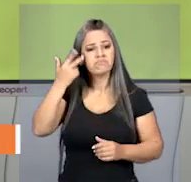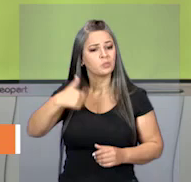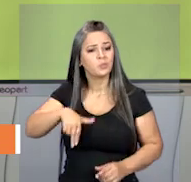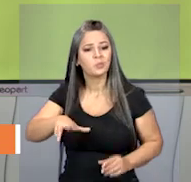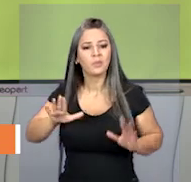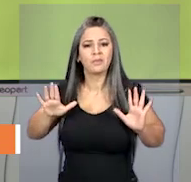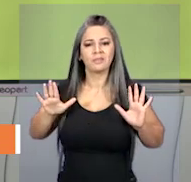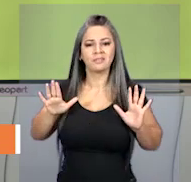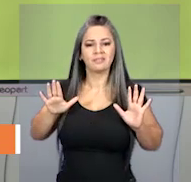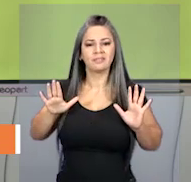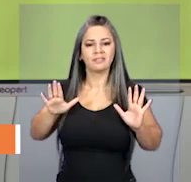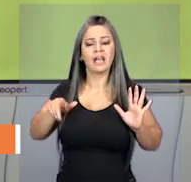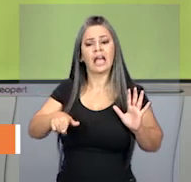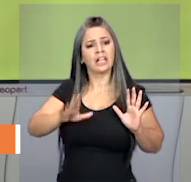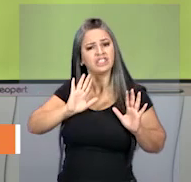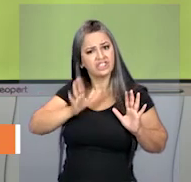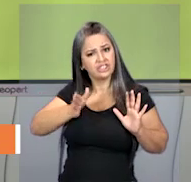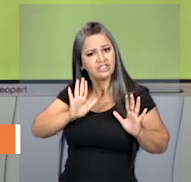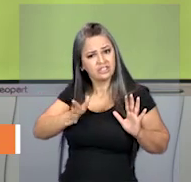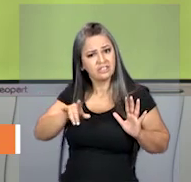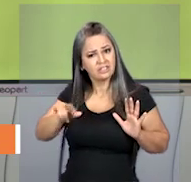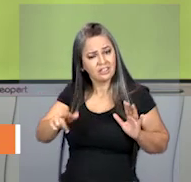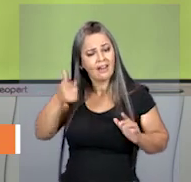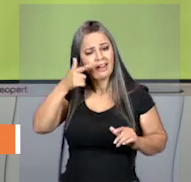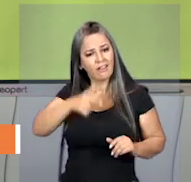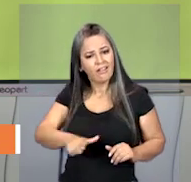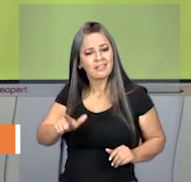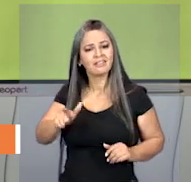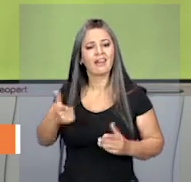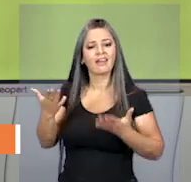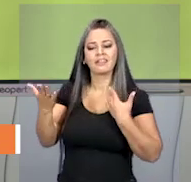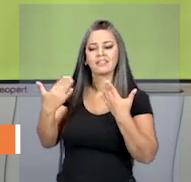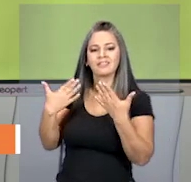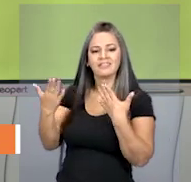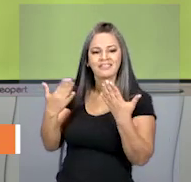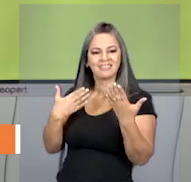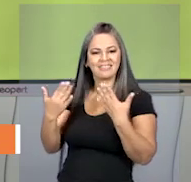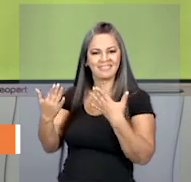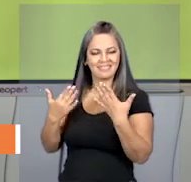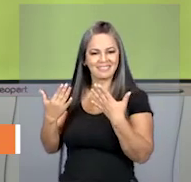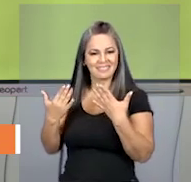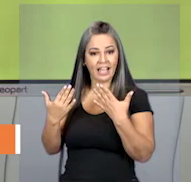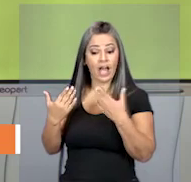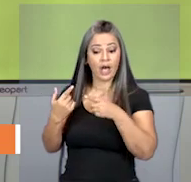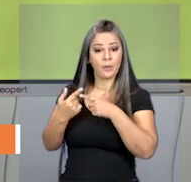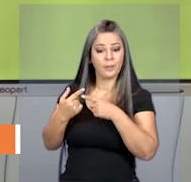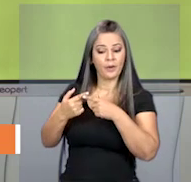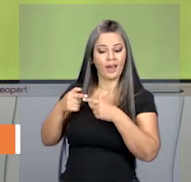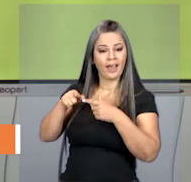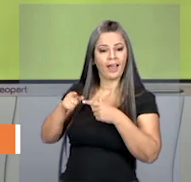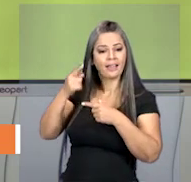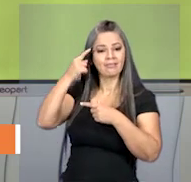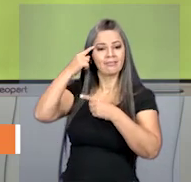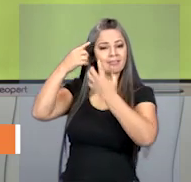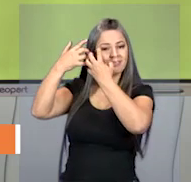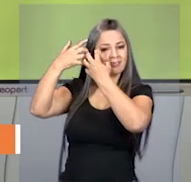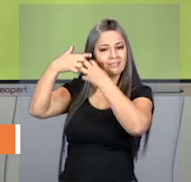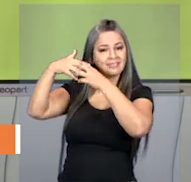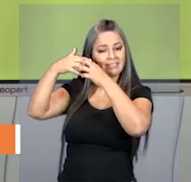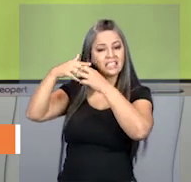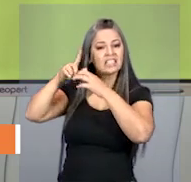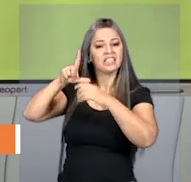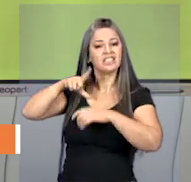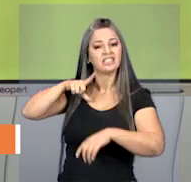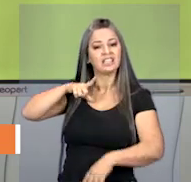pequena, que não foi à escola ainda, já consegue conversar com outras pessoas. Por quê? Na mente dela já tem a gramática. Ela vai à